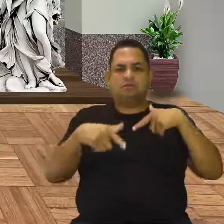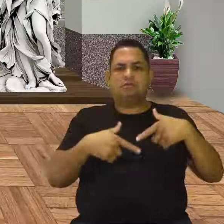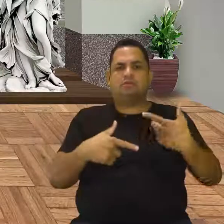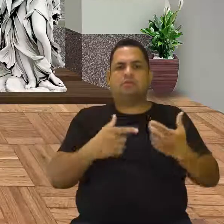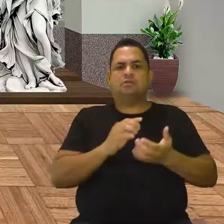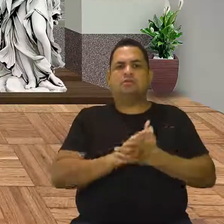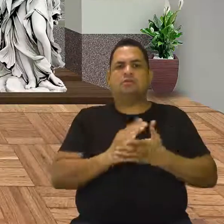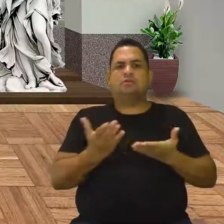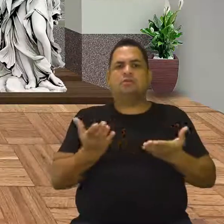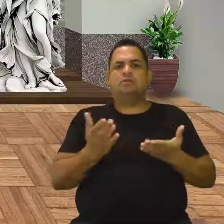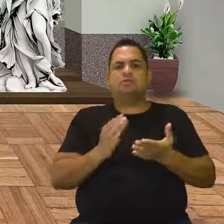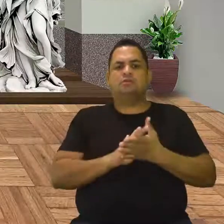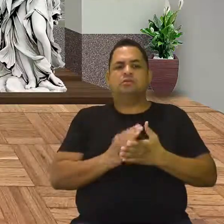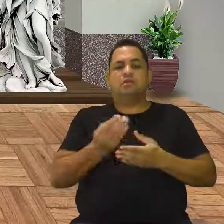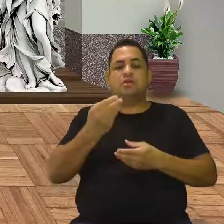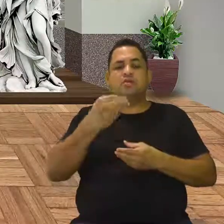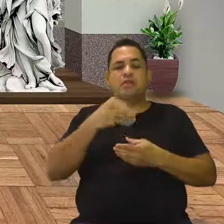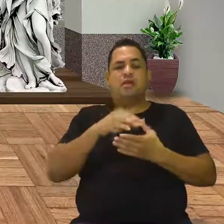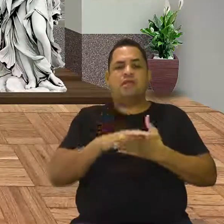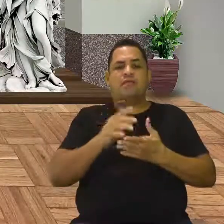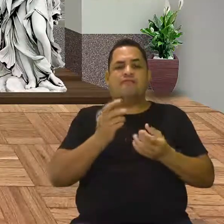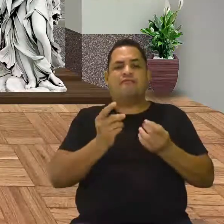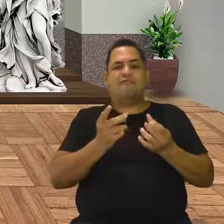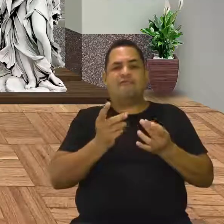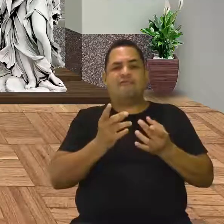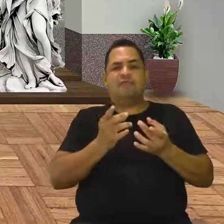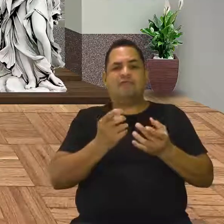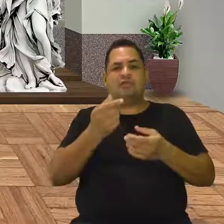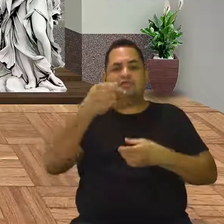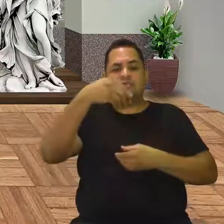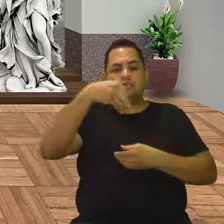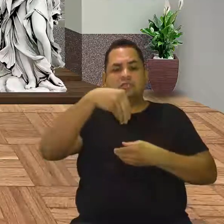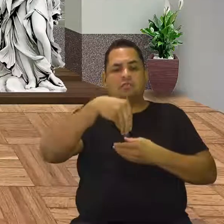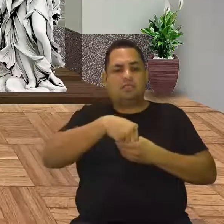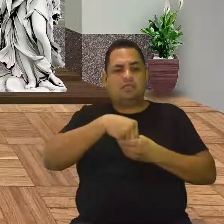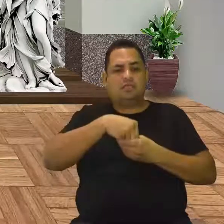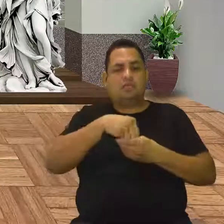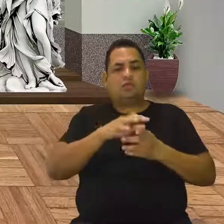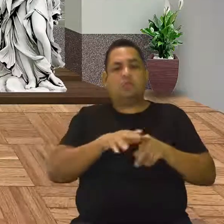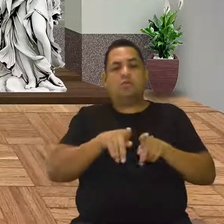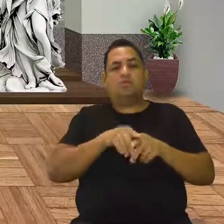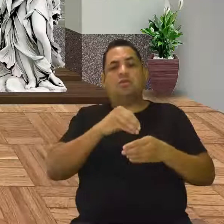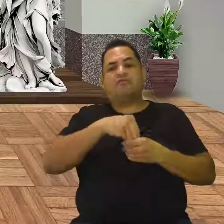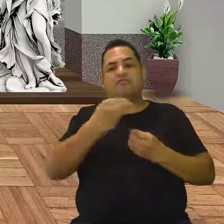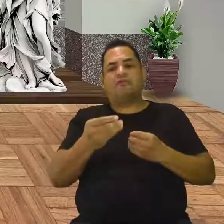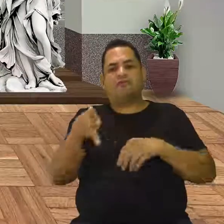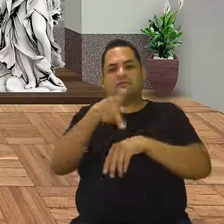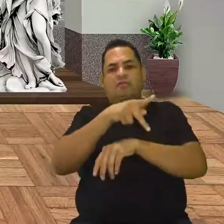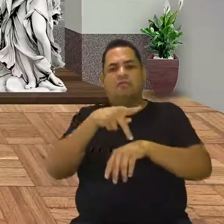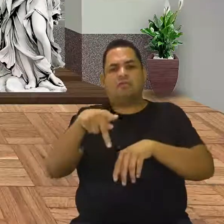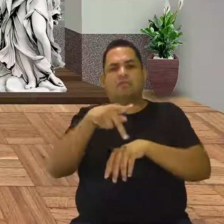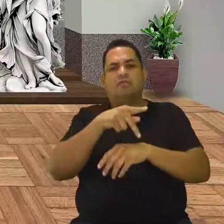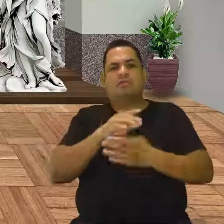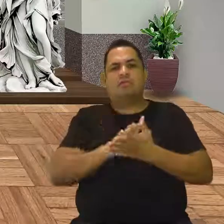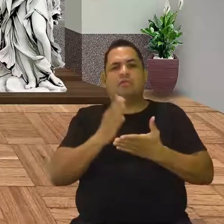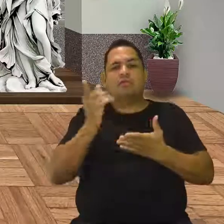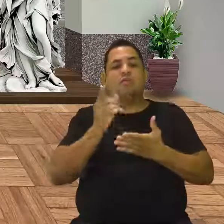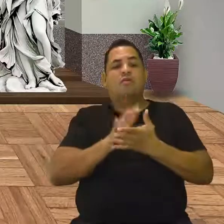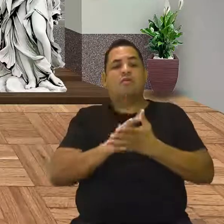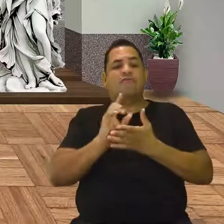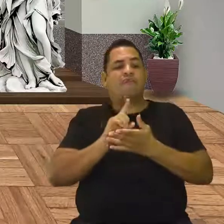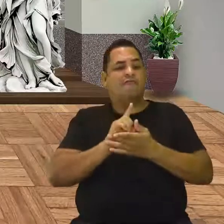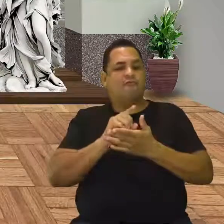maciçamente, tanto para o mercado interno como para o mercado externo. Acontece que o mercado externo começou a uma